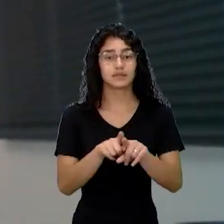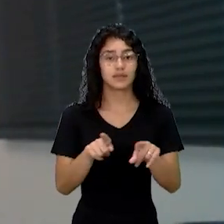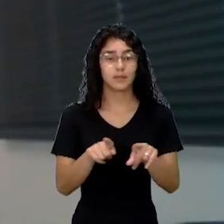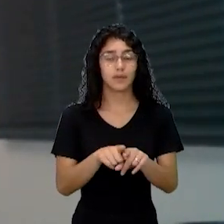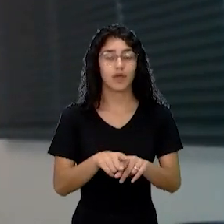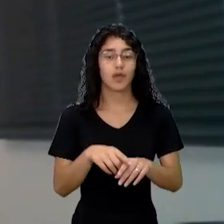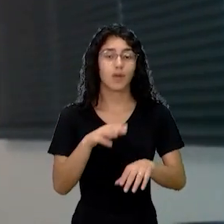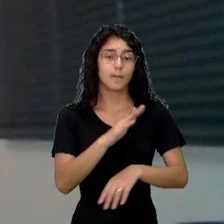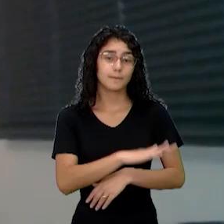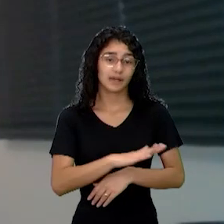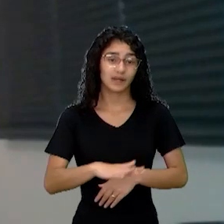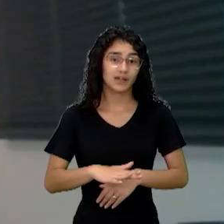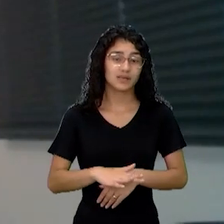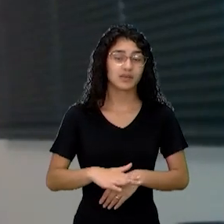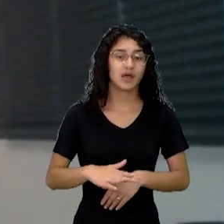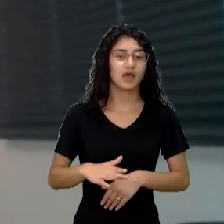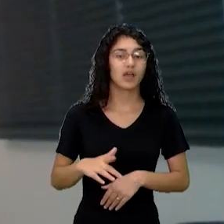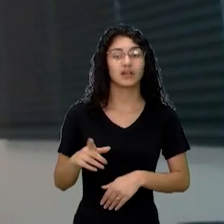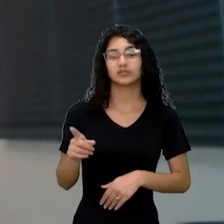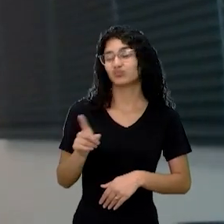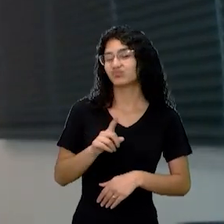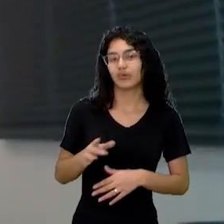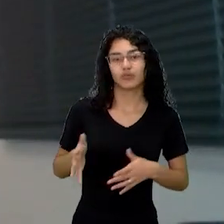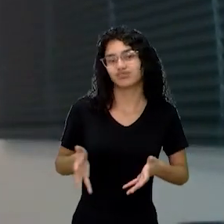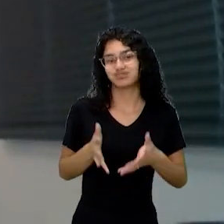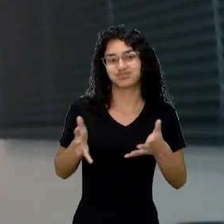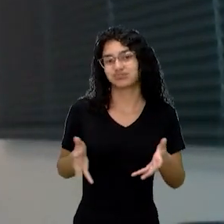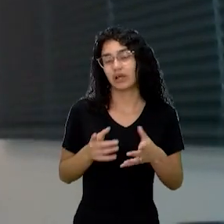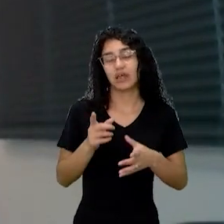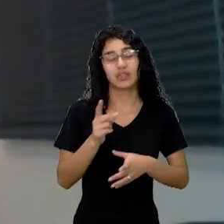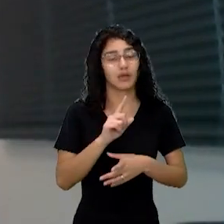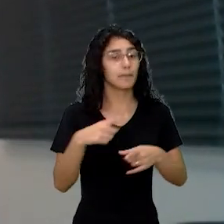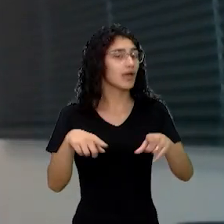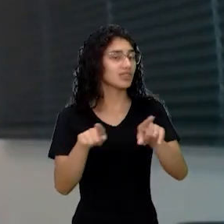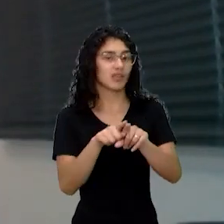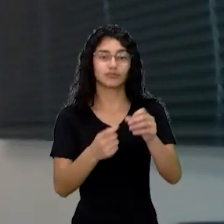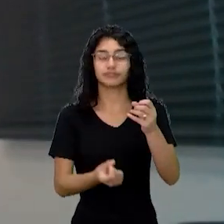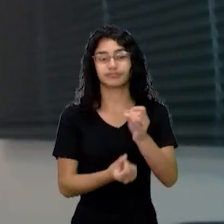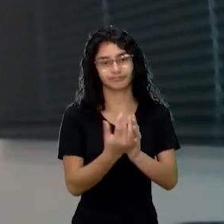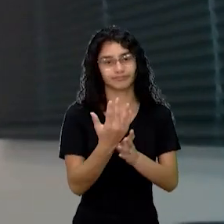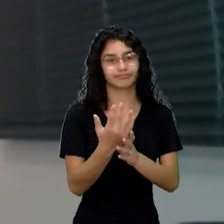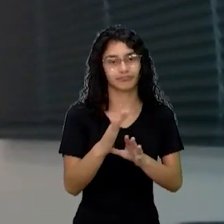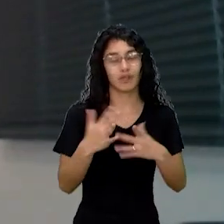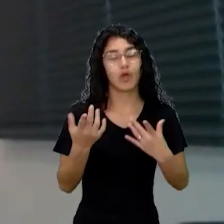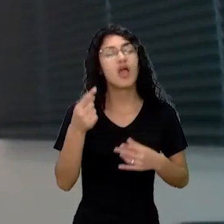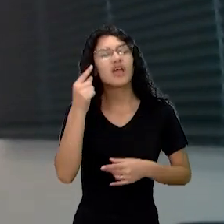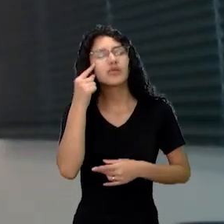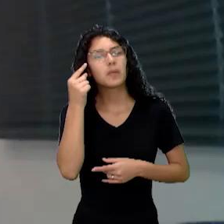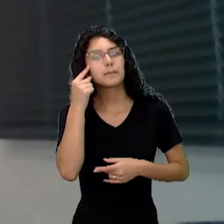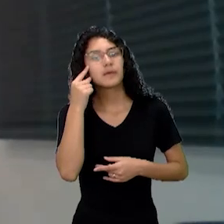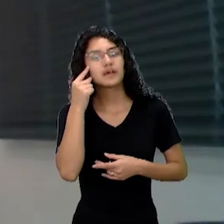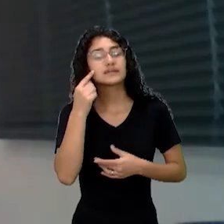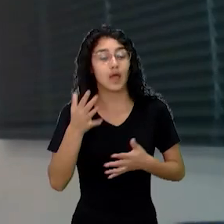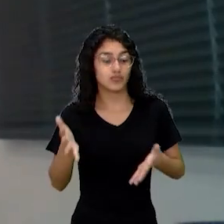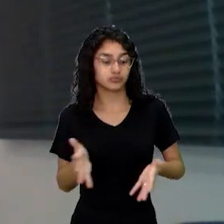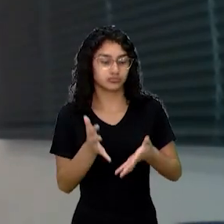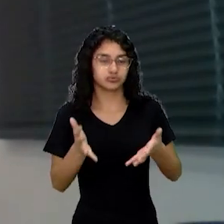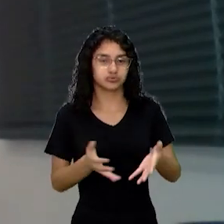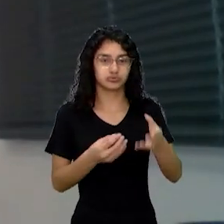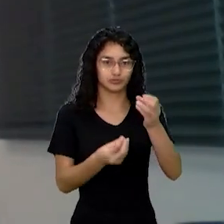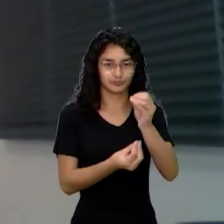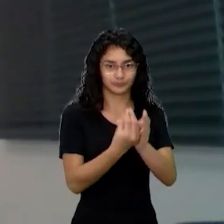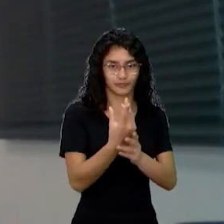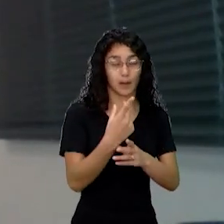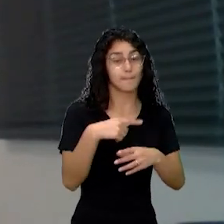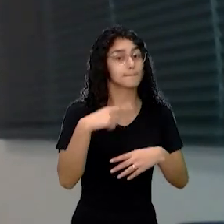criança que não está demonstrando motivação e nem criatividade. Porque quando a gente pensa em motivação e criatividade, a gente